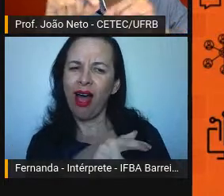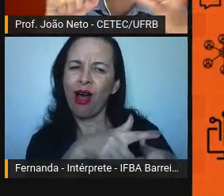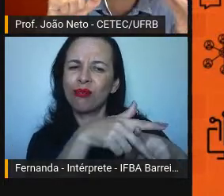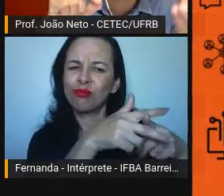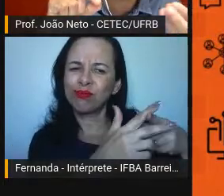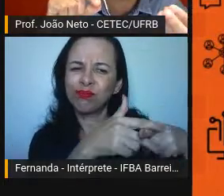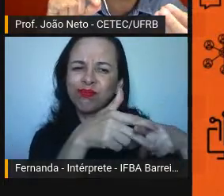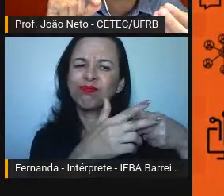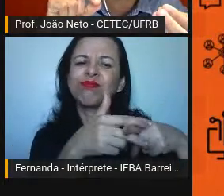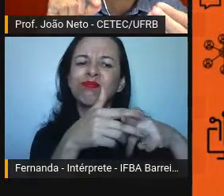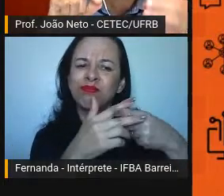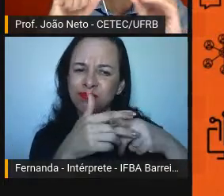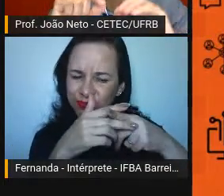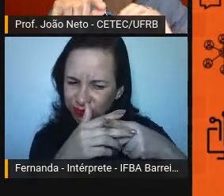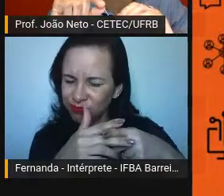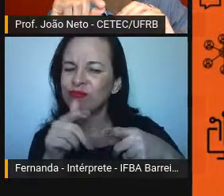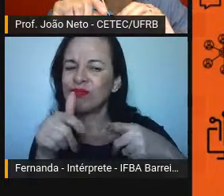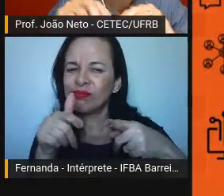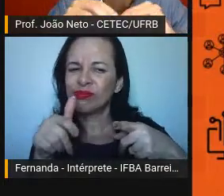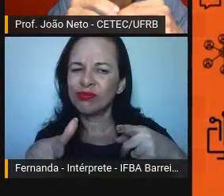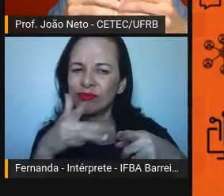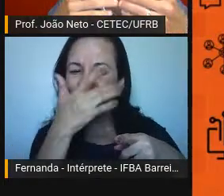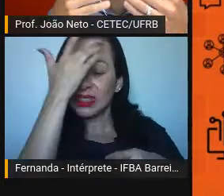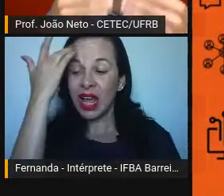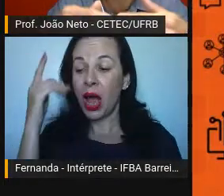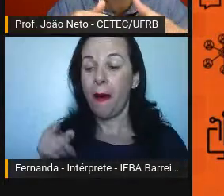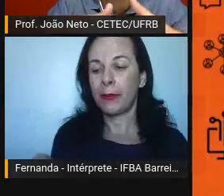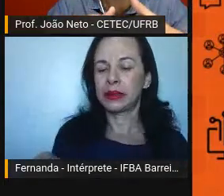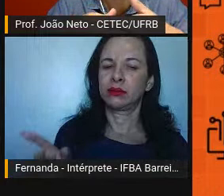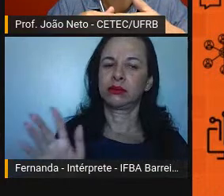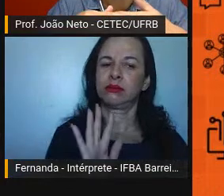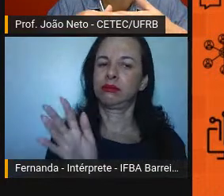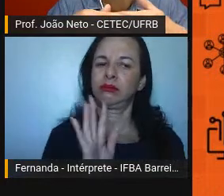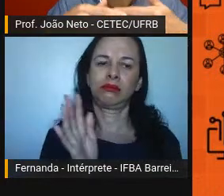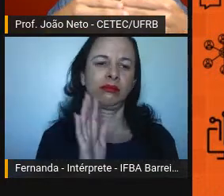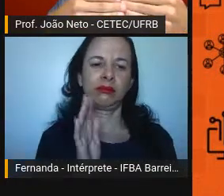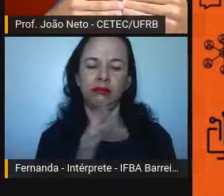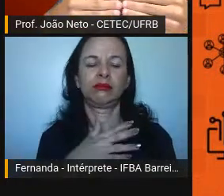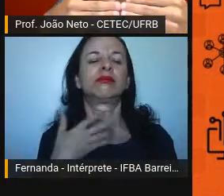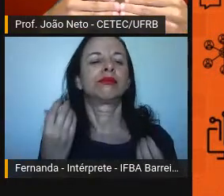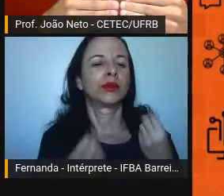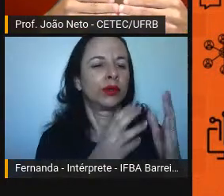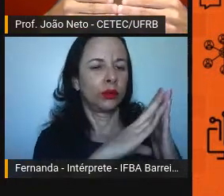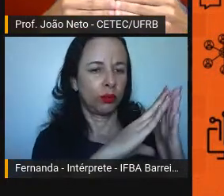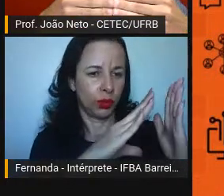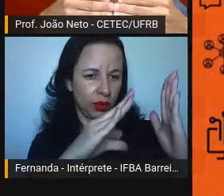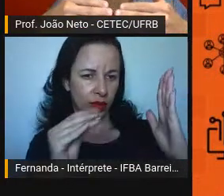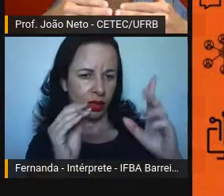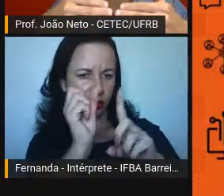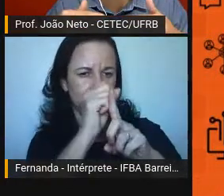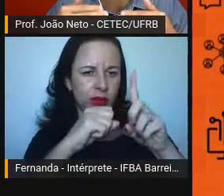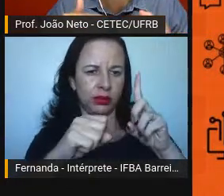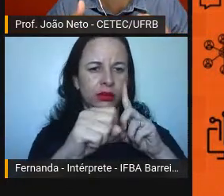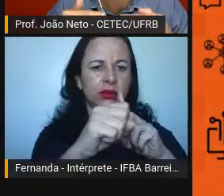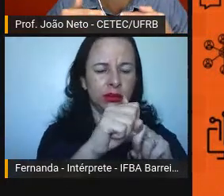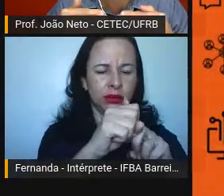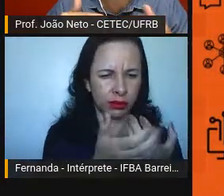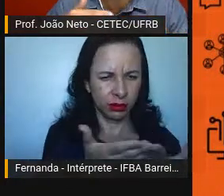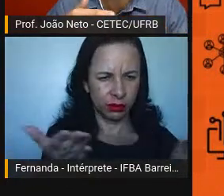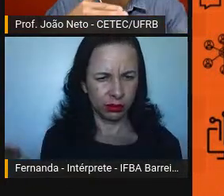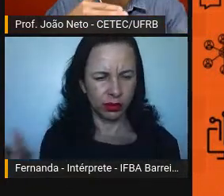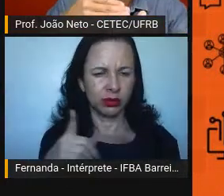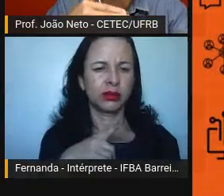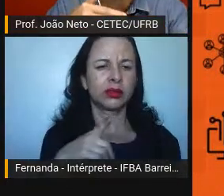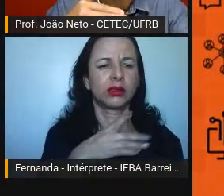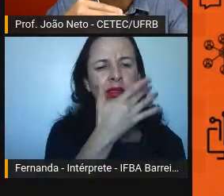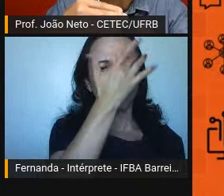essa deficiência Não mais na pessoa portanto é segundo o modelo social se há uma